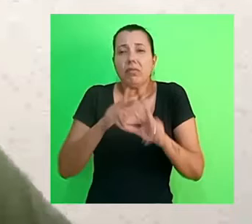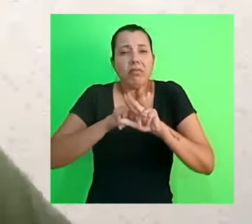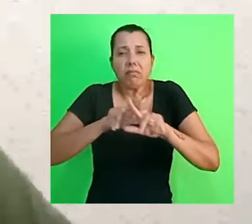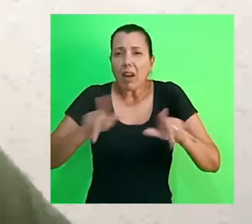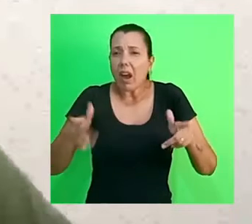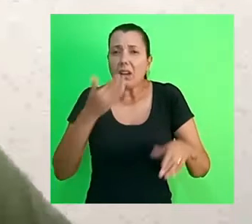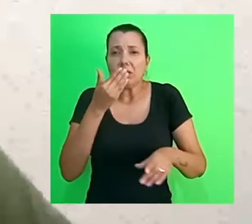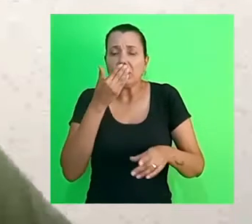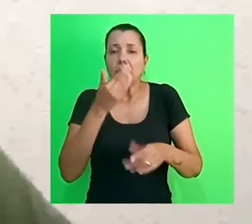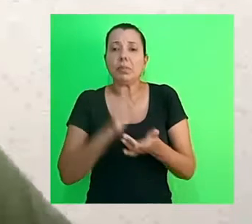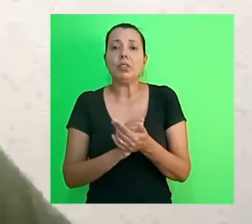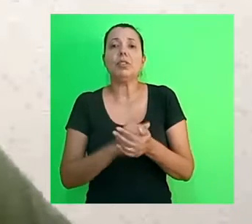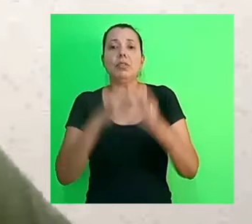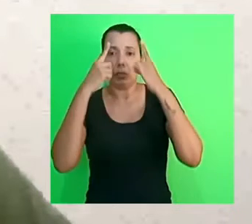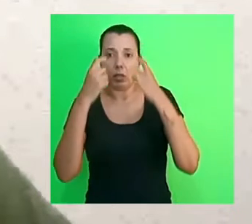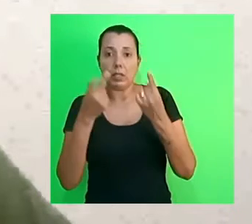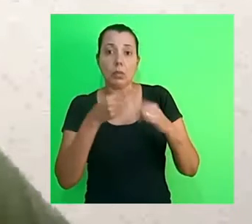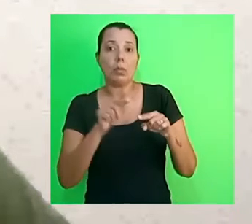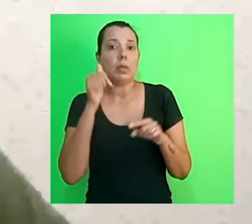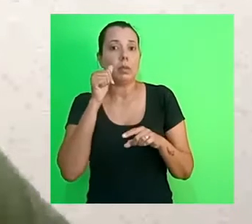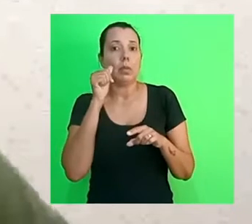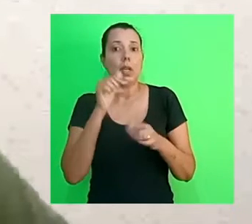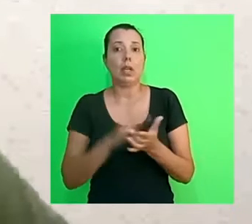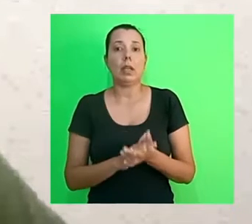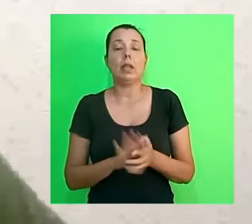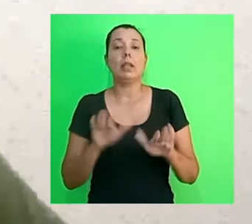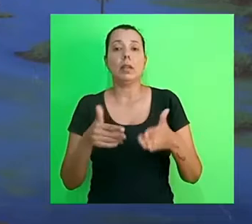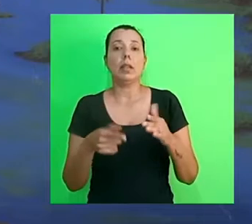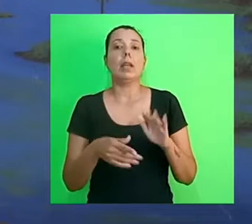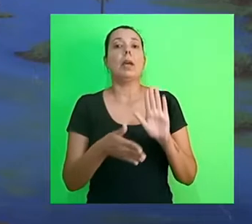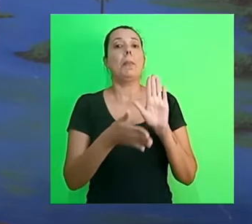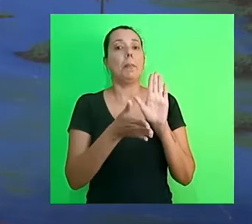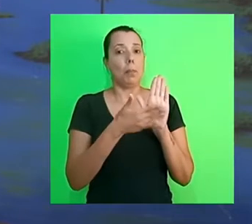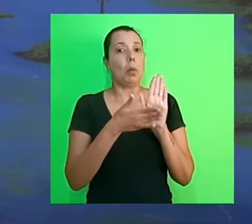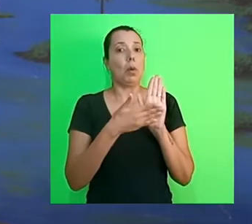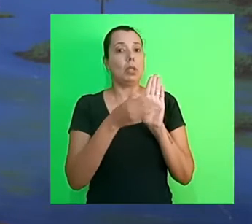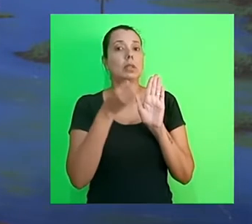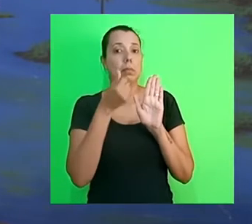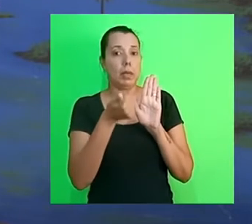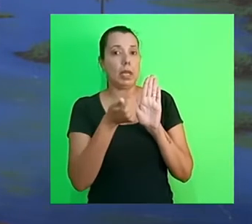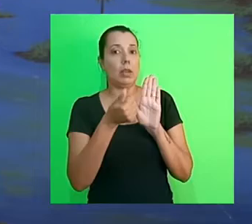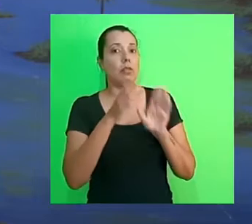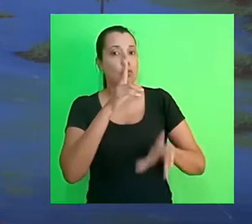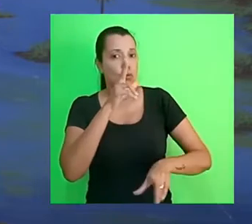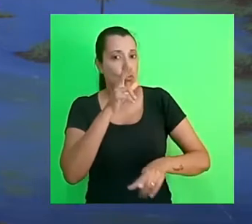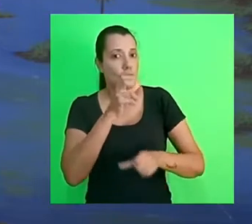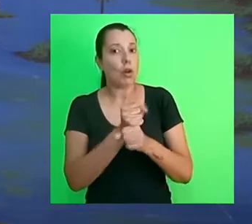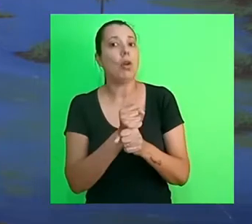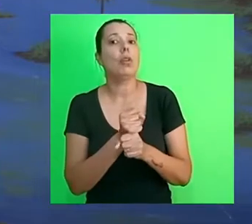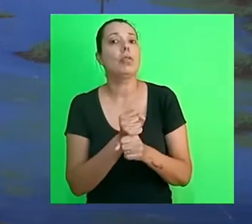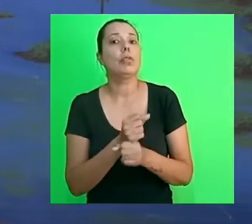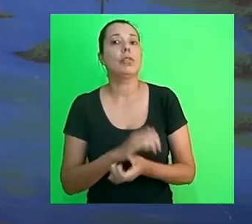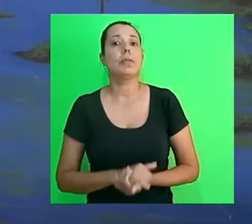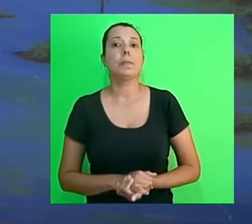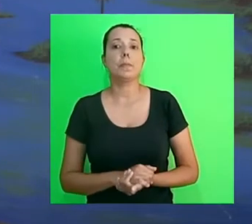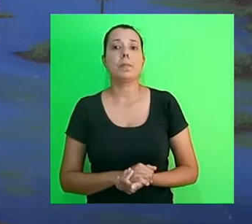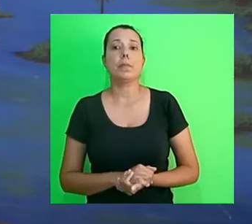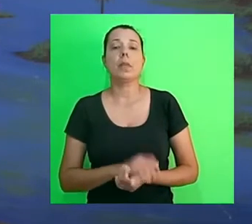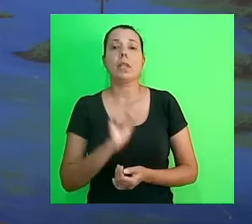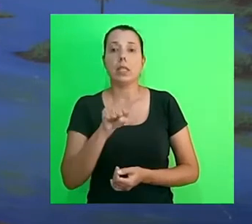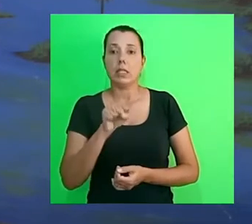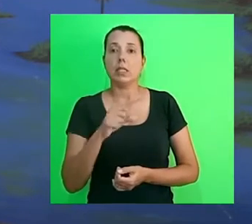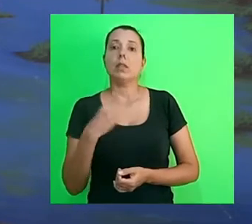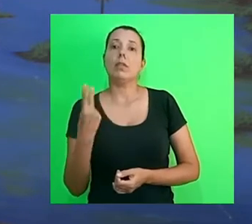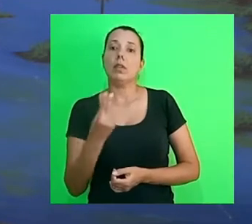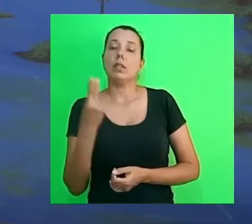mundo deve se envolver nessa questão, que ela não é individual, ela é de sociedade. Sim, e Valesca, como a Elineide, né, bem pontuou, o